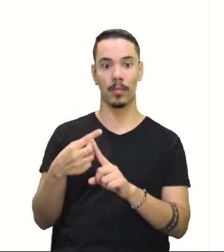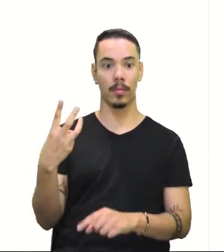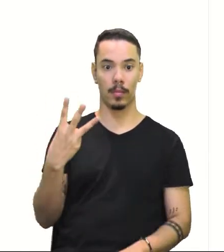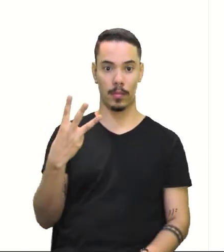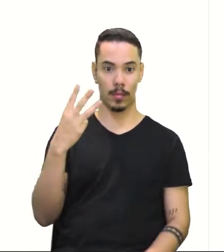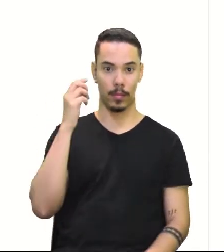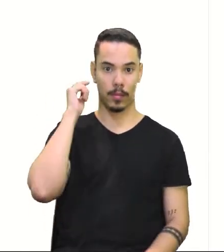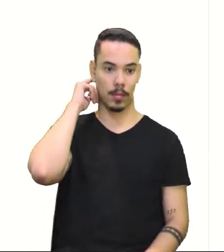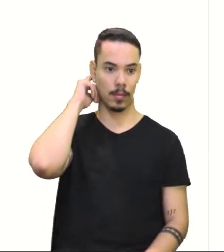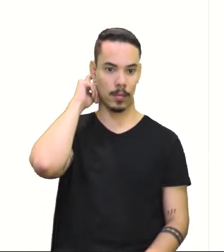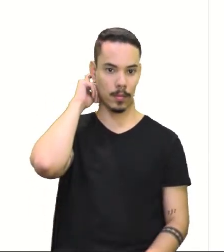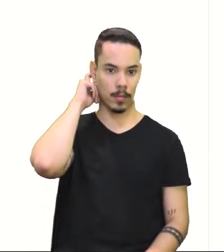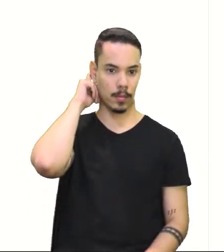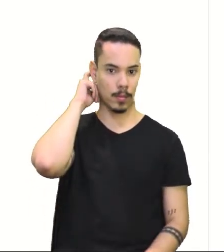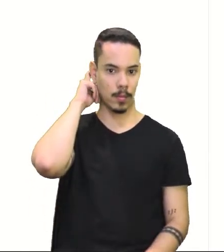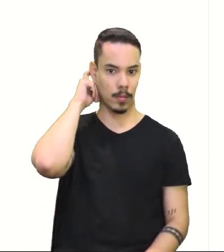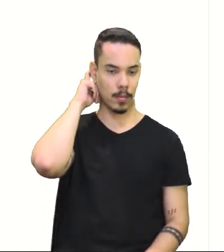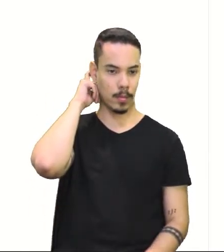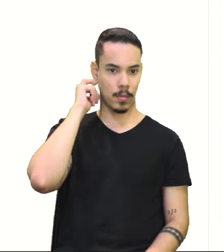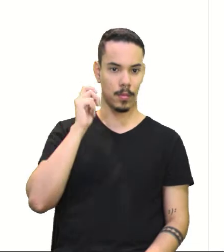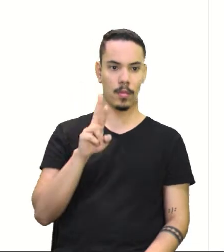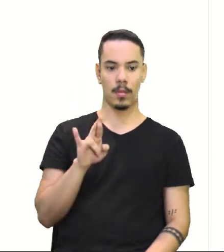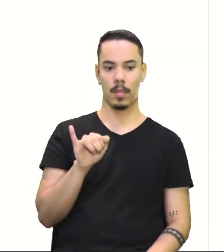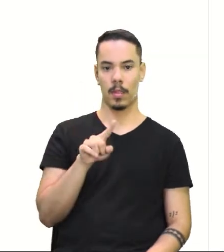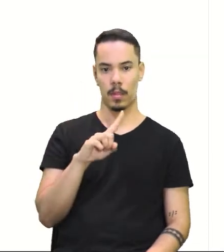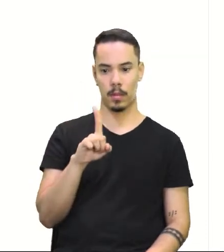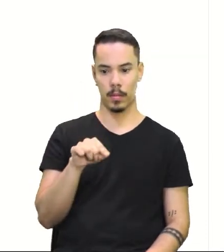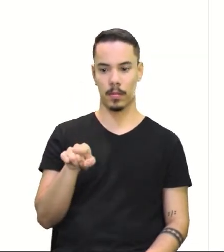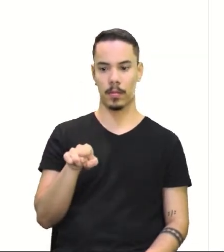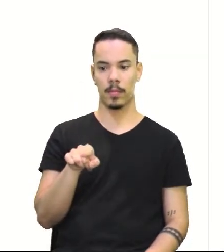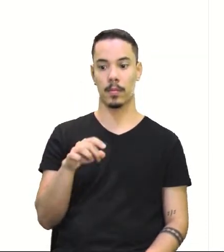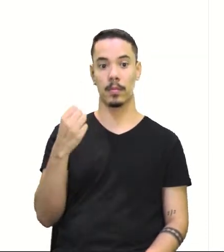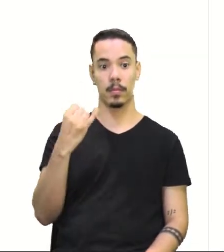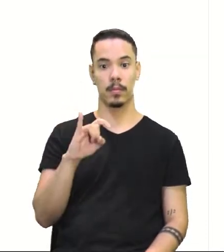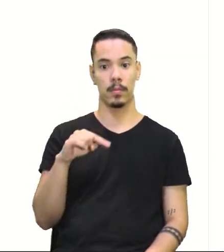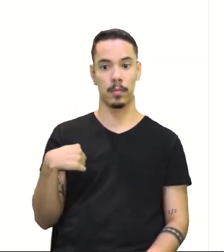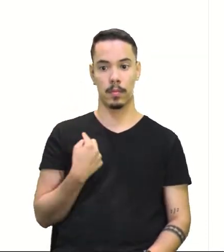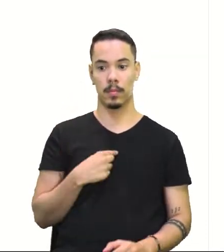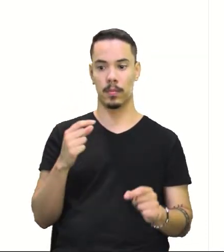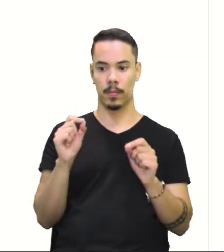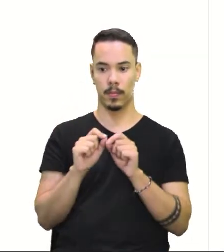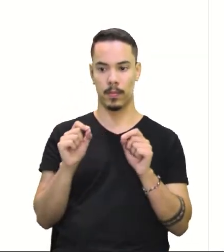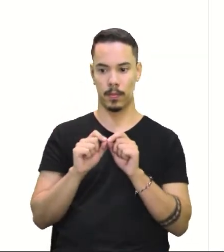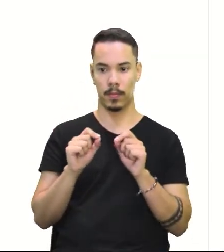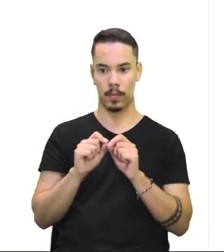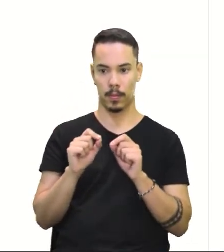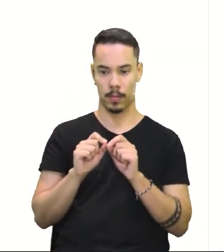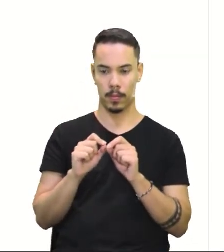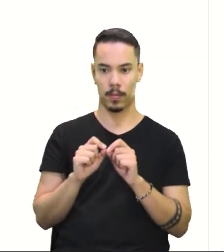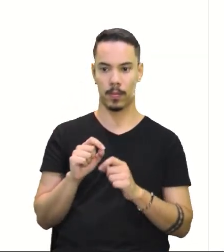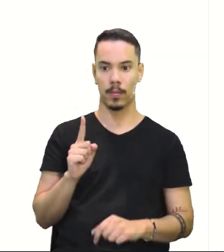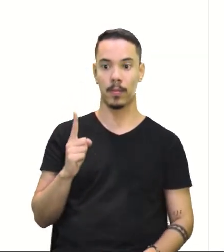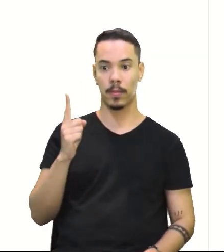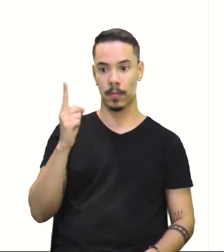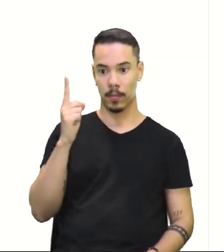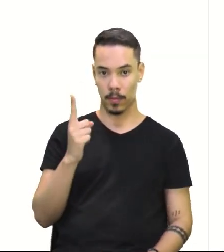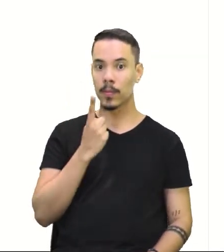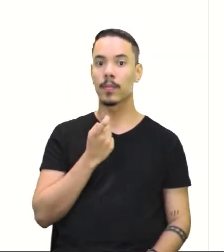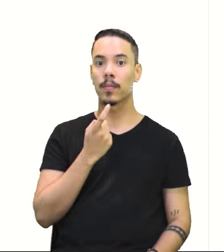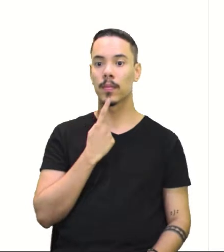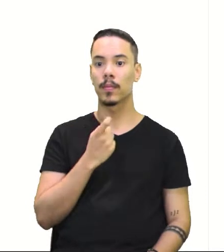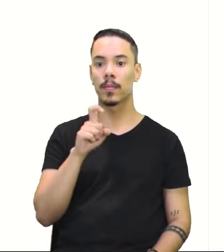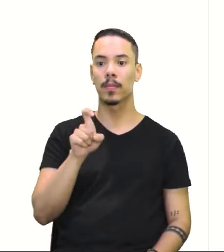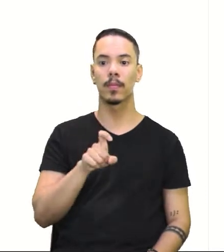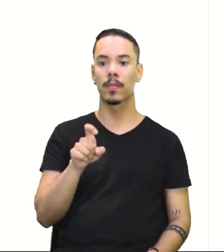Então se a gente fizer... Ai, tá com a borrachinha, peraí. Se a gente fizer x mais 3 igual a 0, o meu x